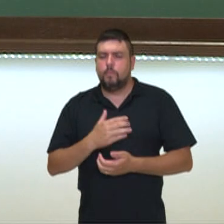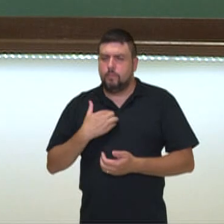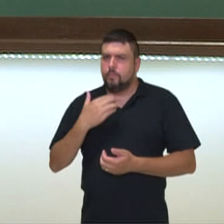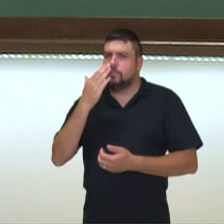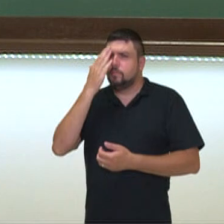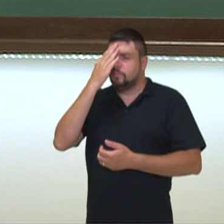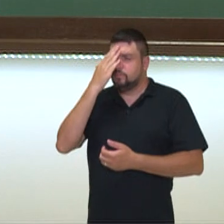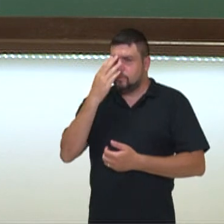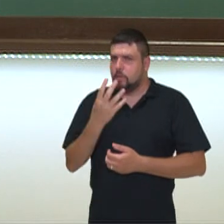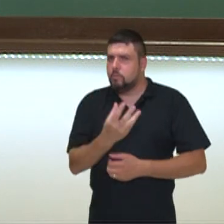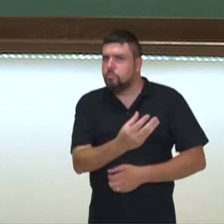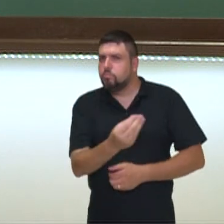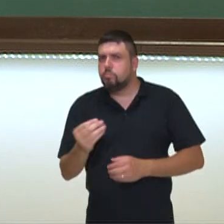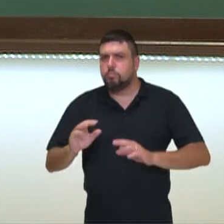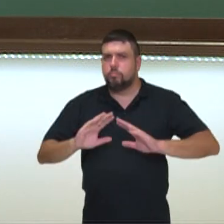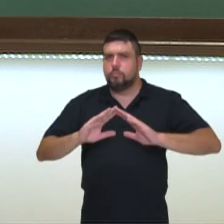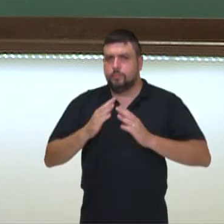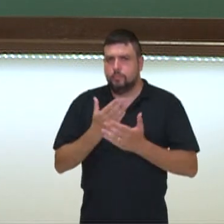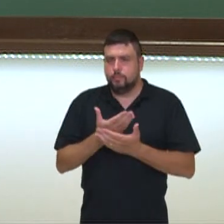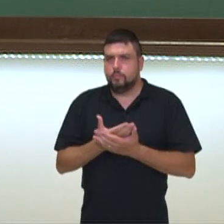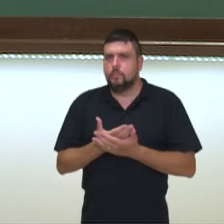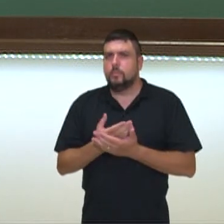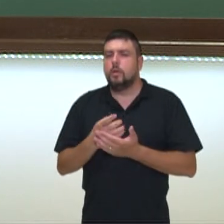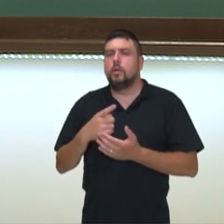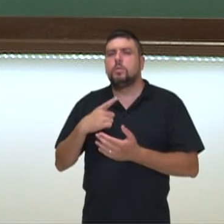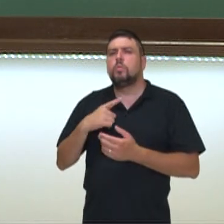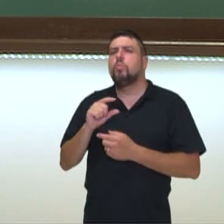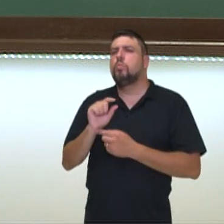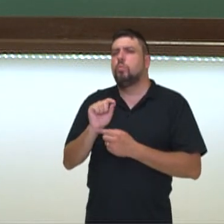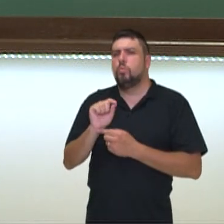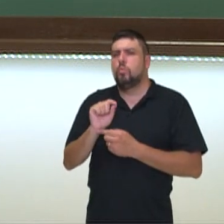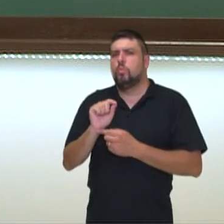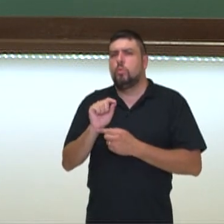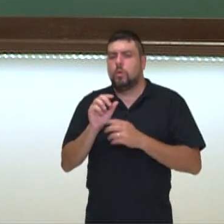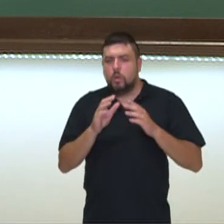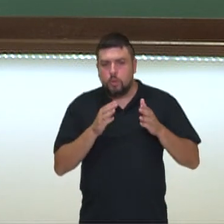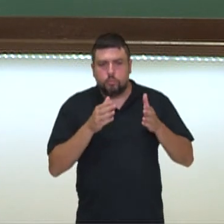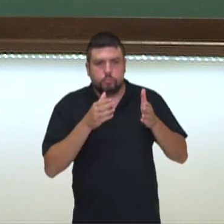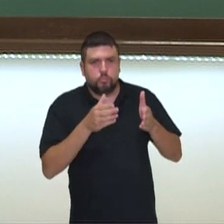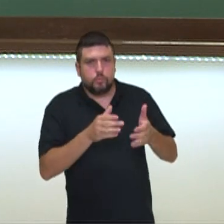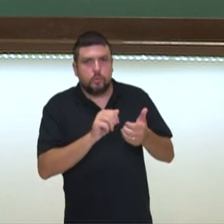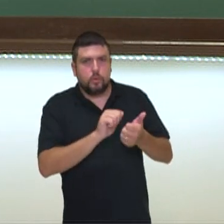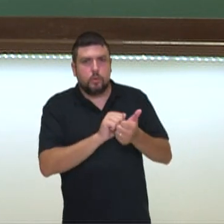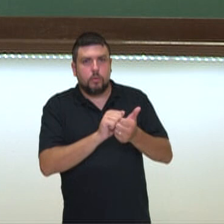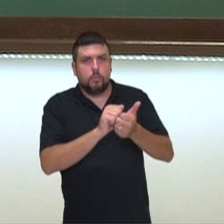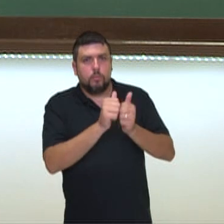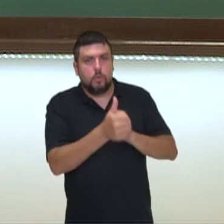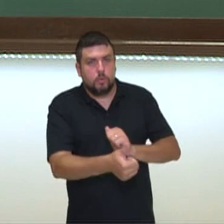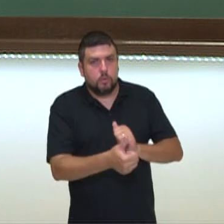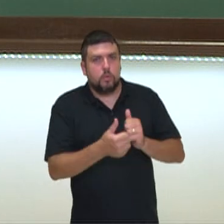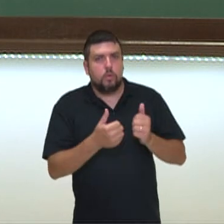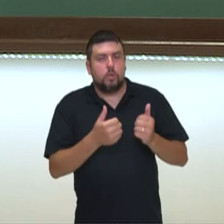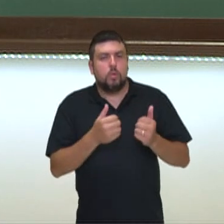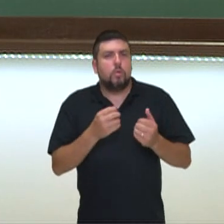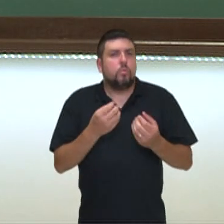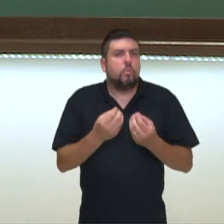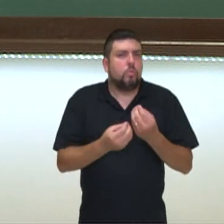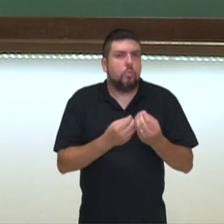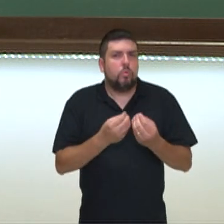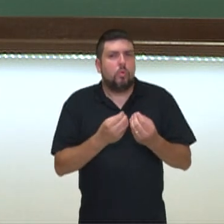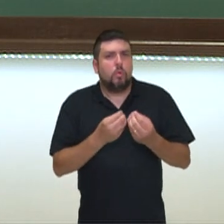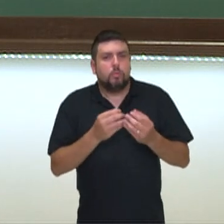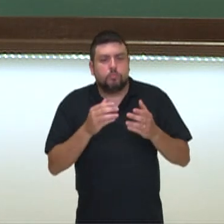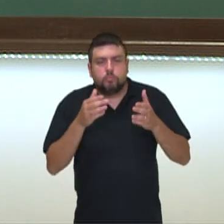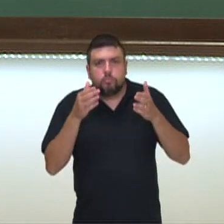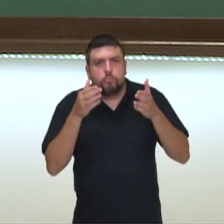escolas, elas se detêm à parte esportiva, muitas vezes, ou essencialmente competitiva,